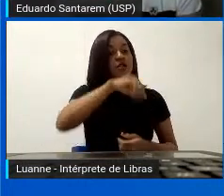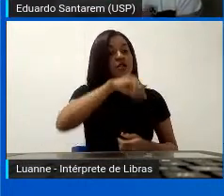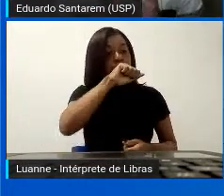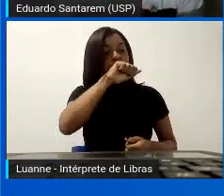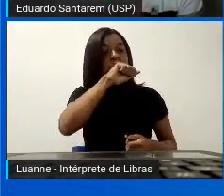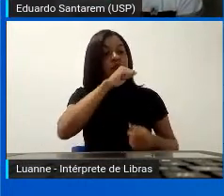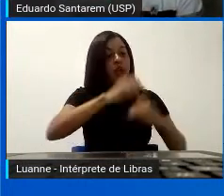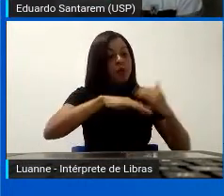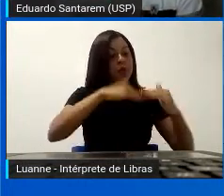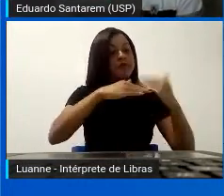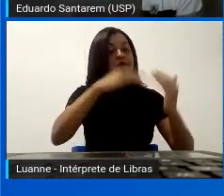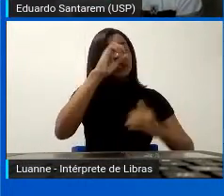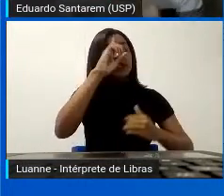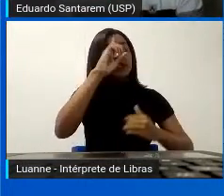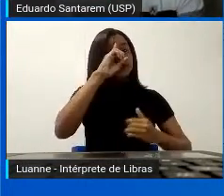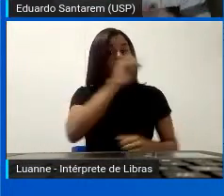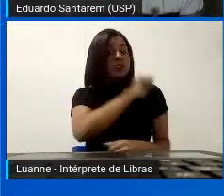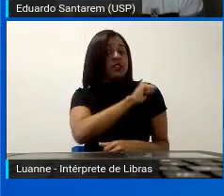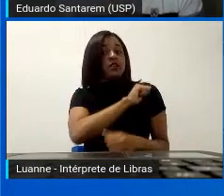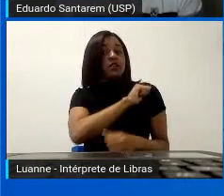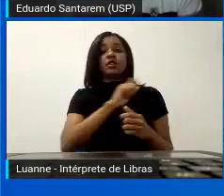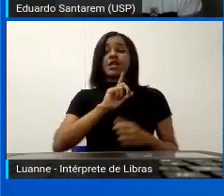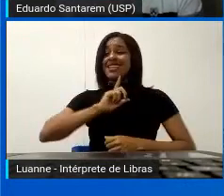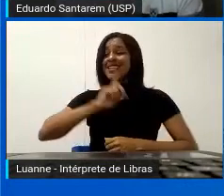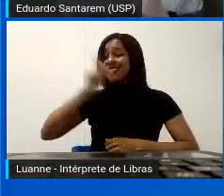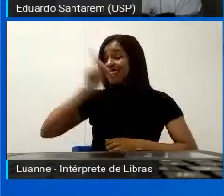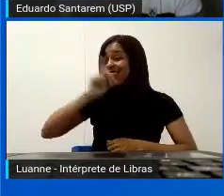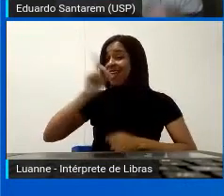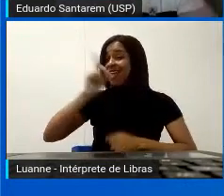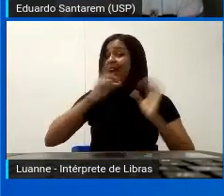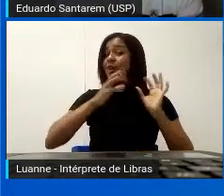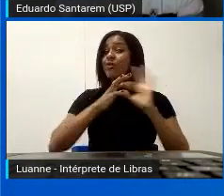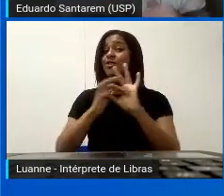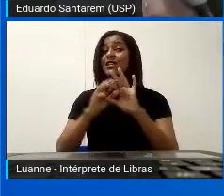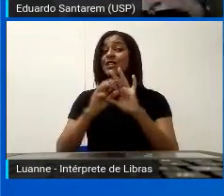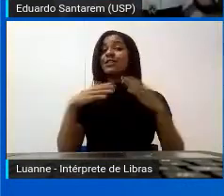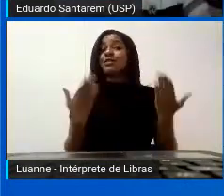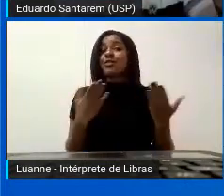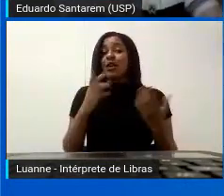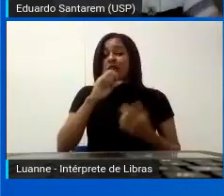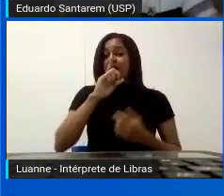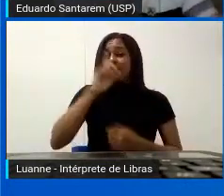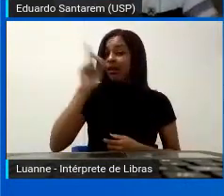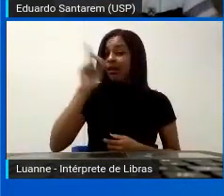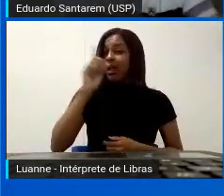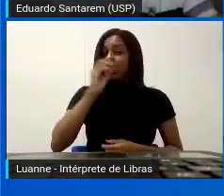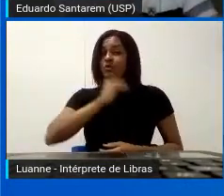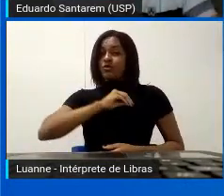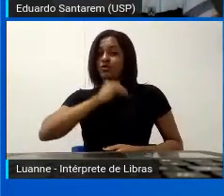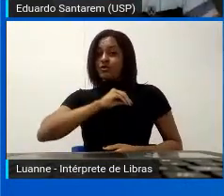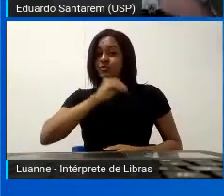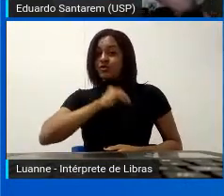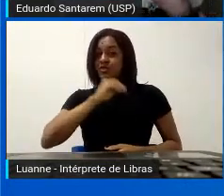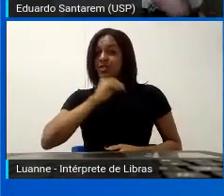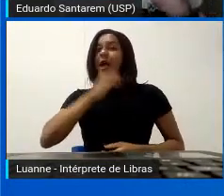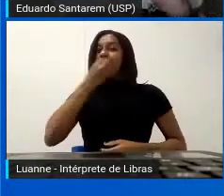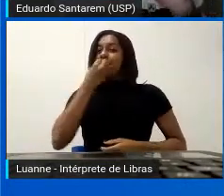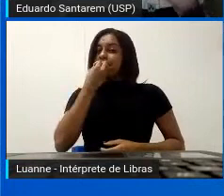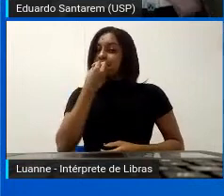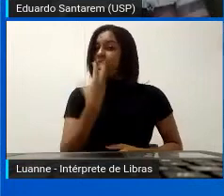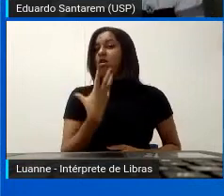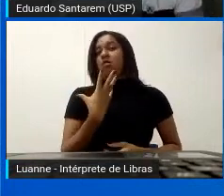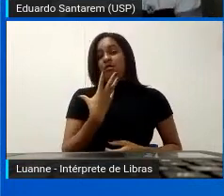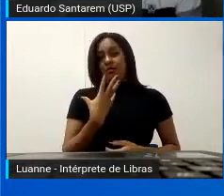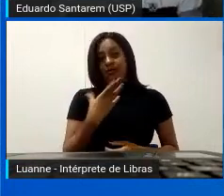com os alunos Qual o contexto lá o contexto é que esse professor ganha um salário bom o suficiente para ele fazer